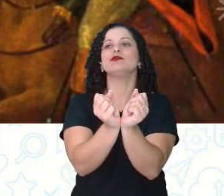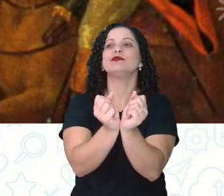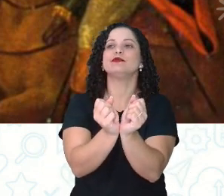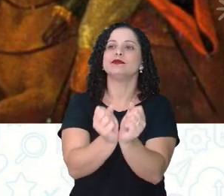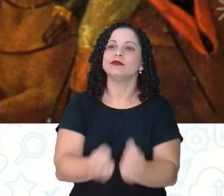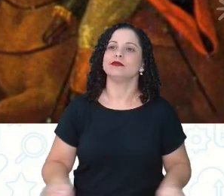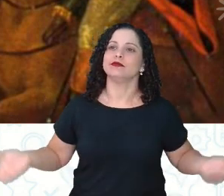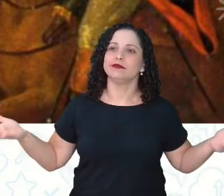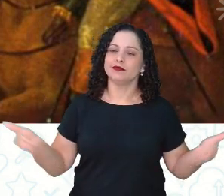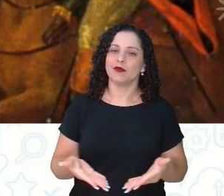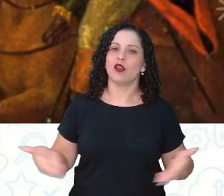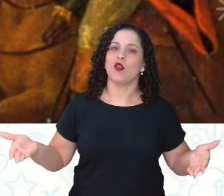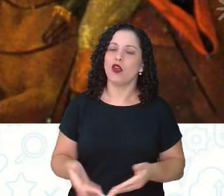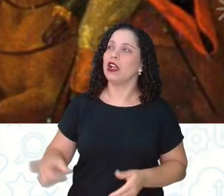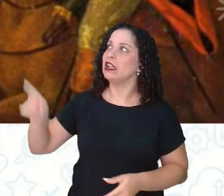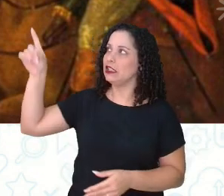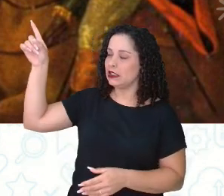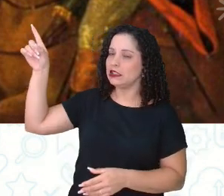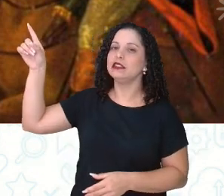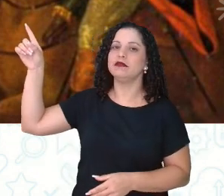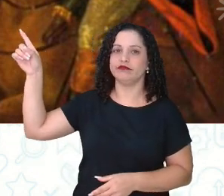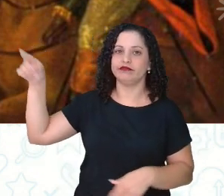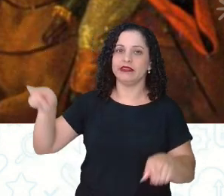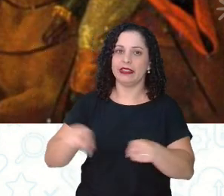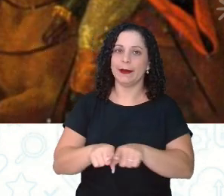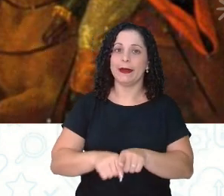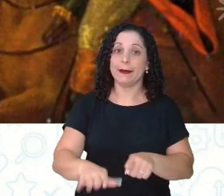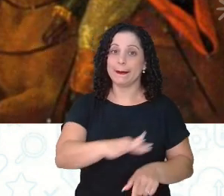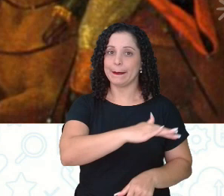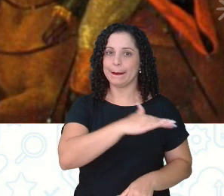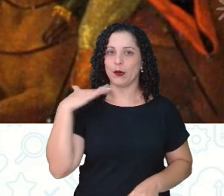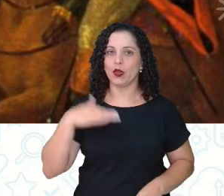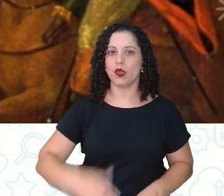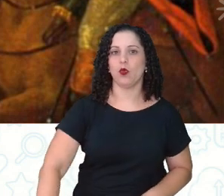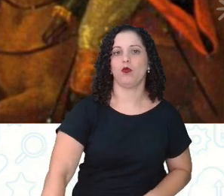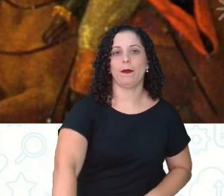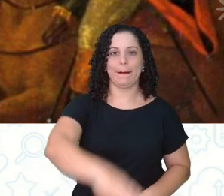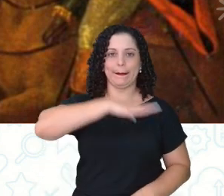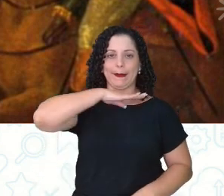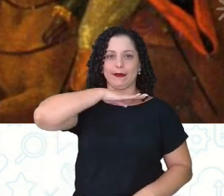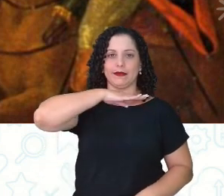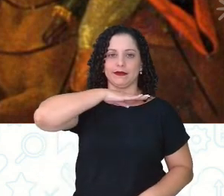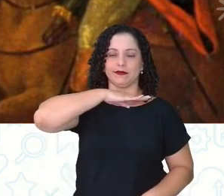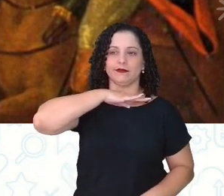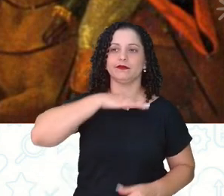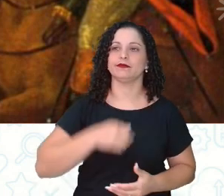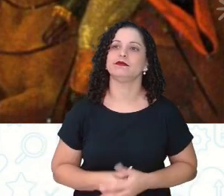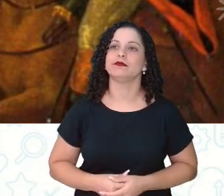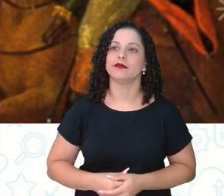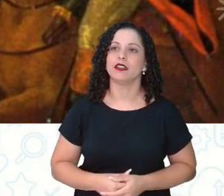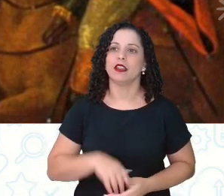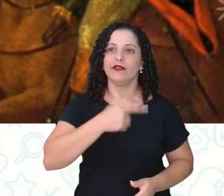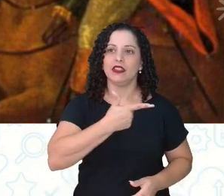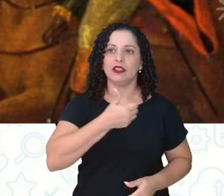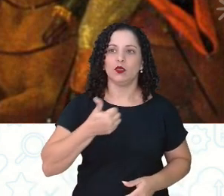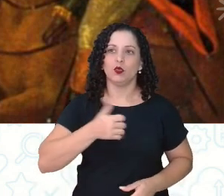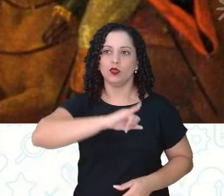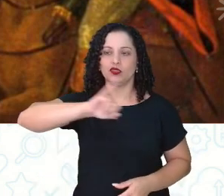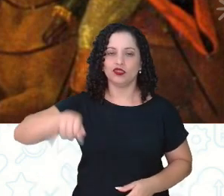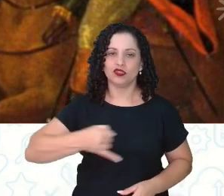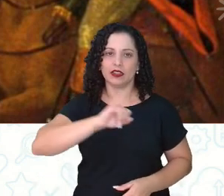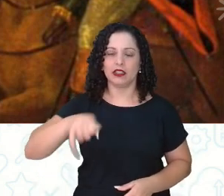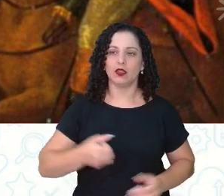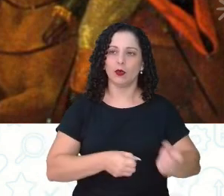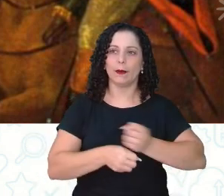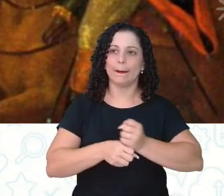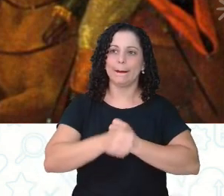ele também foi vítima da guilhotina. Vejam aí, em 21 de janeiro de 1793, o rei